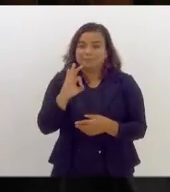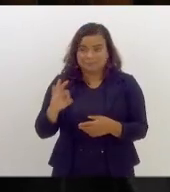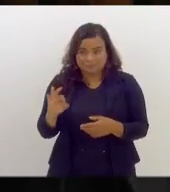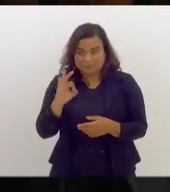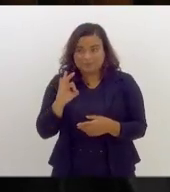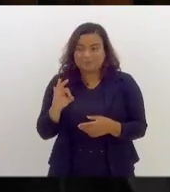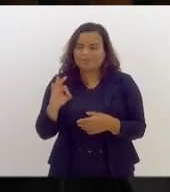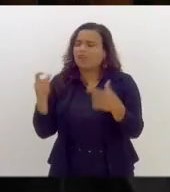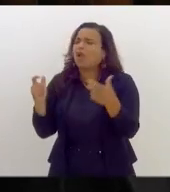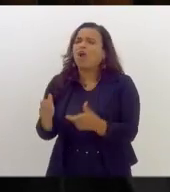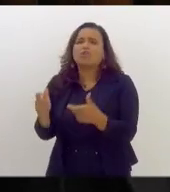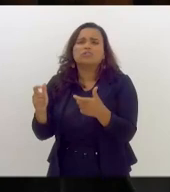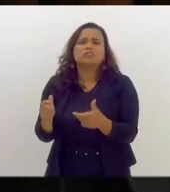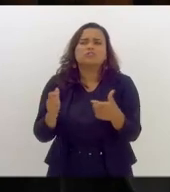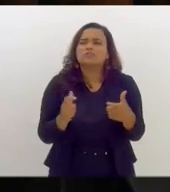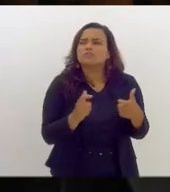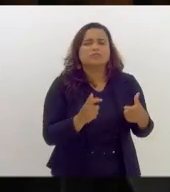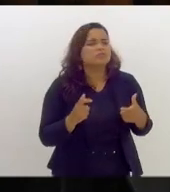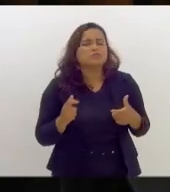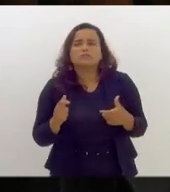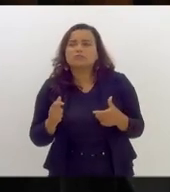nasce da onde